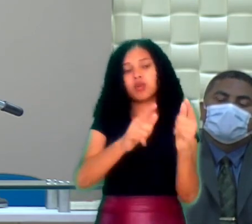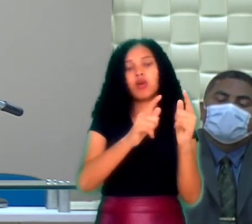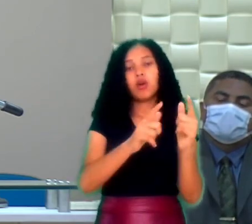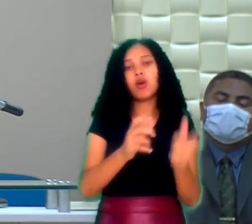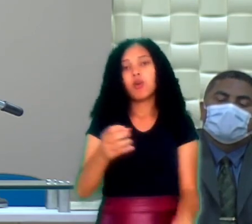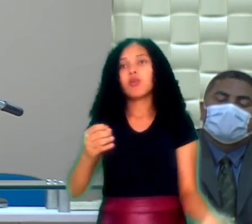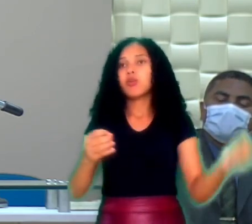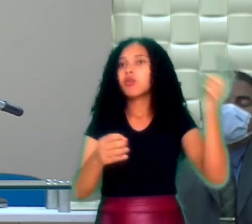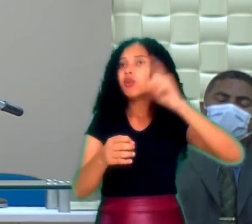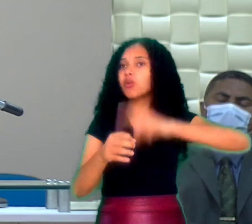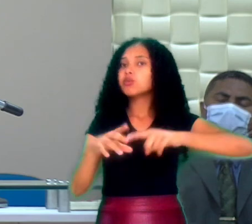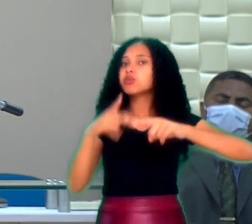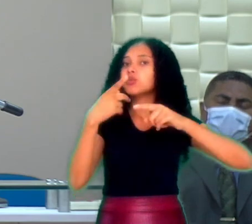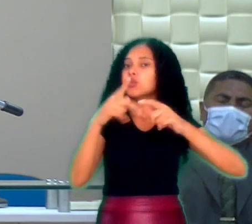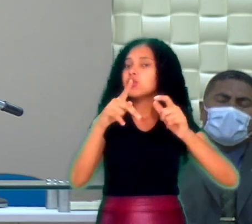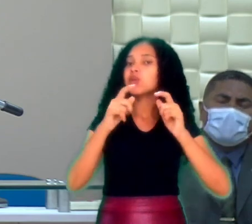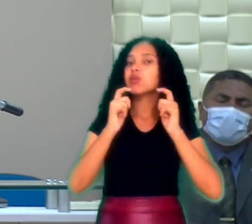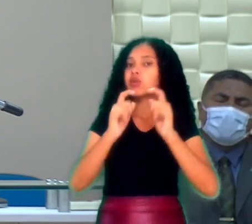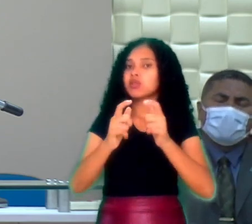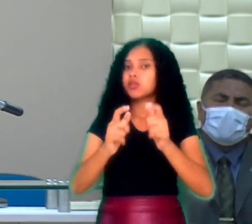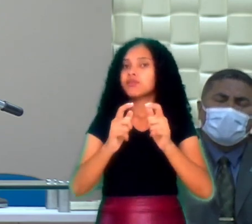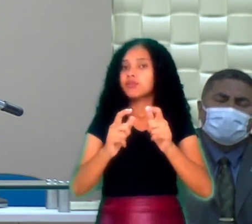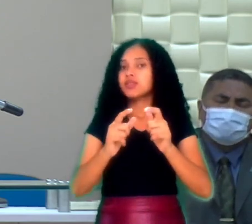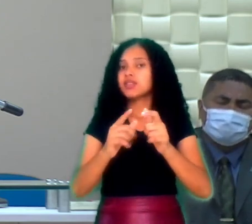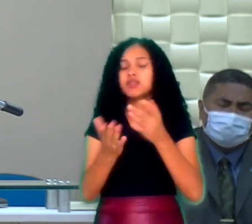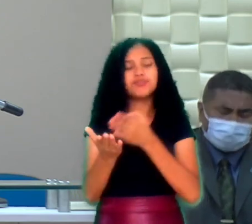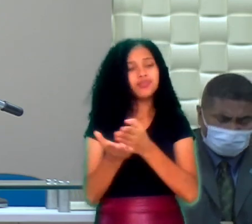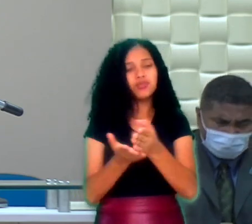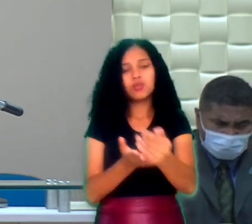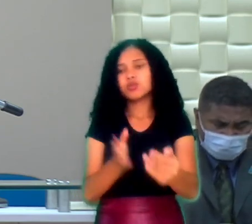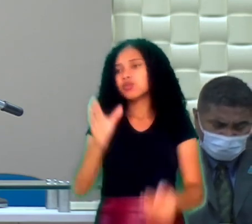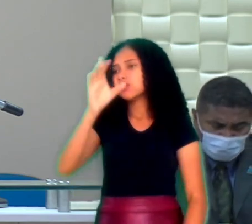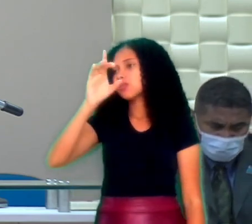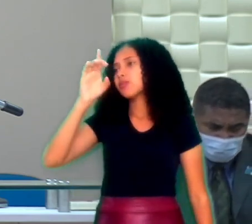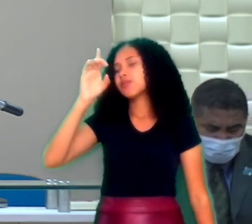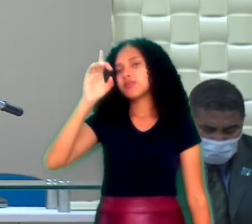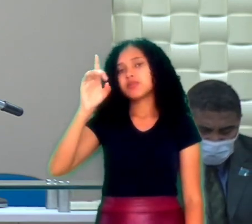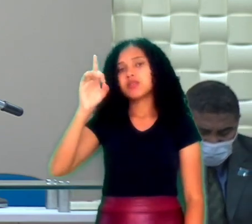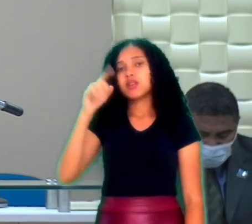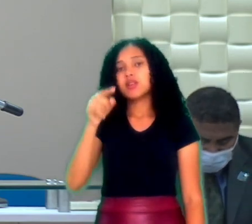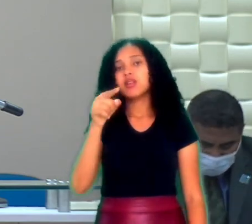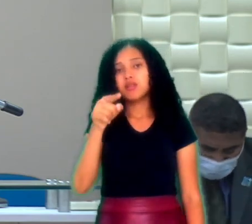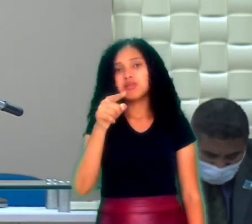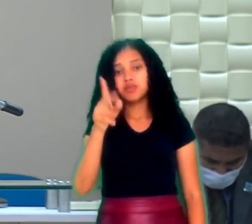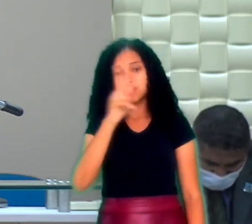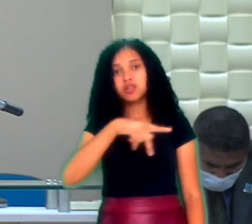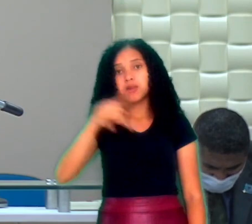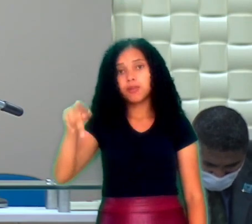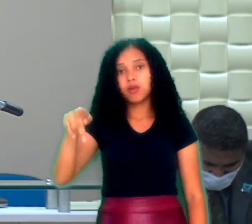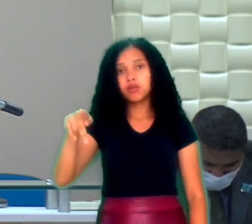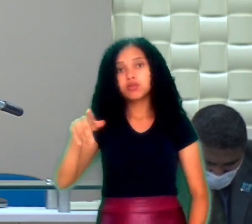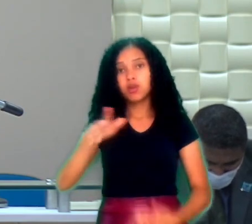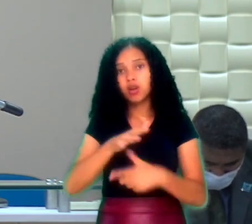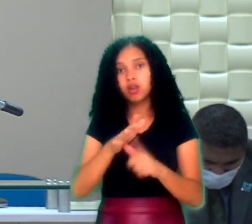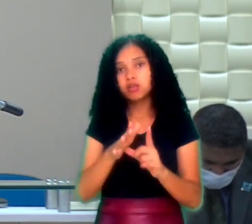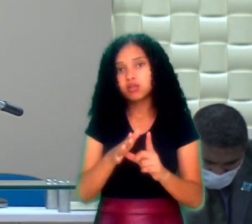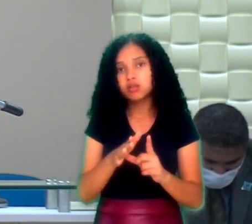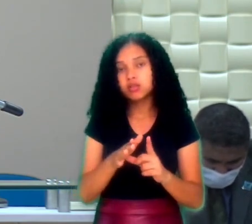de Deus para a salvação de todo aquele que crê. Não importa quem seja, não importa que